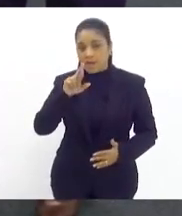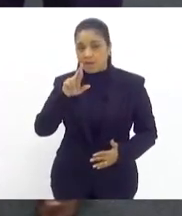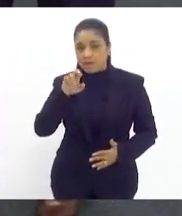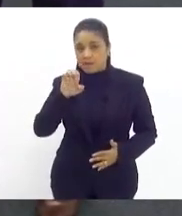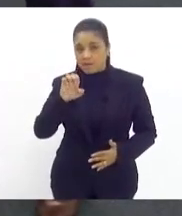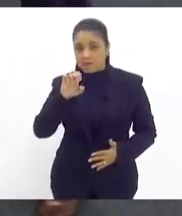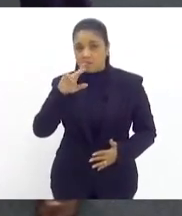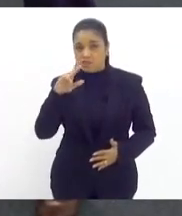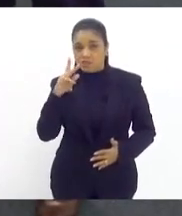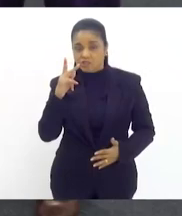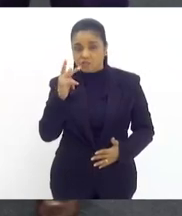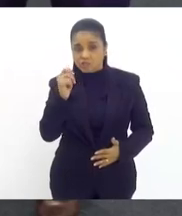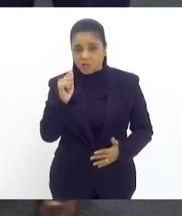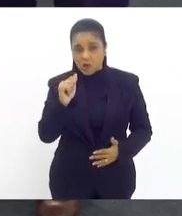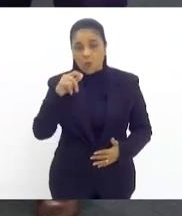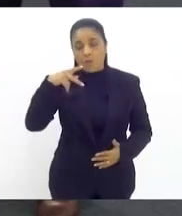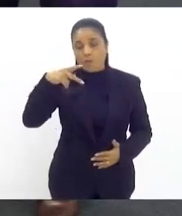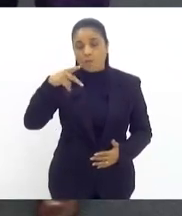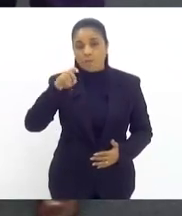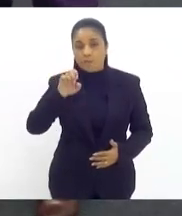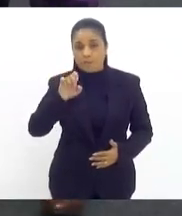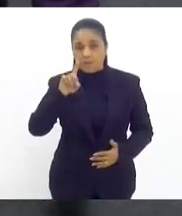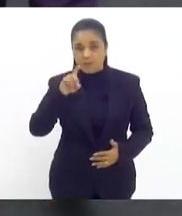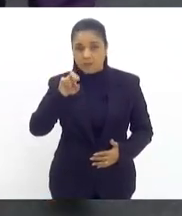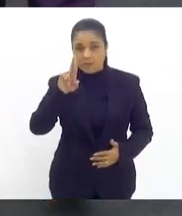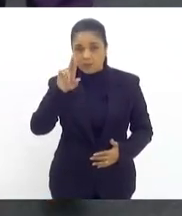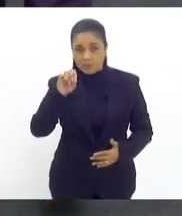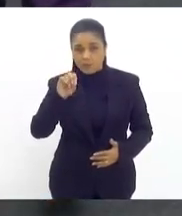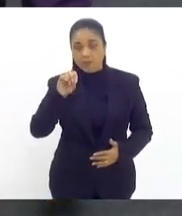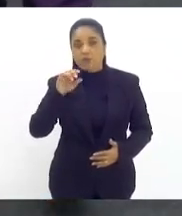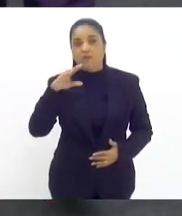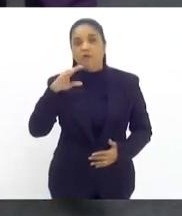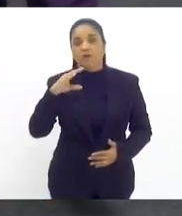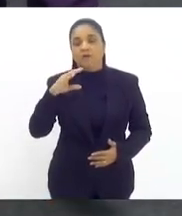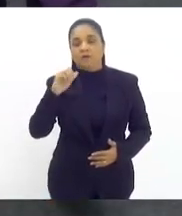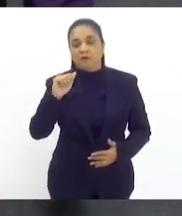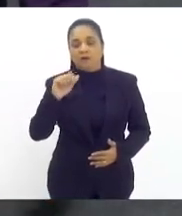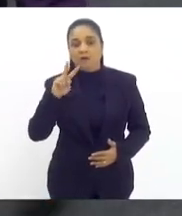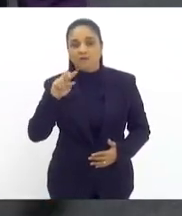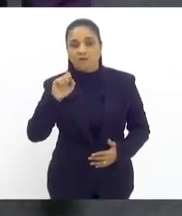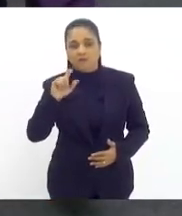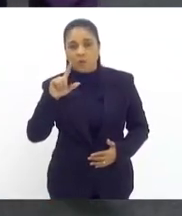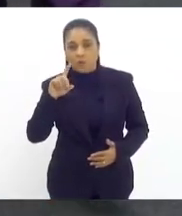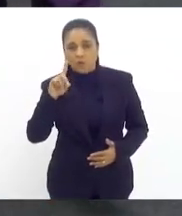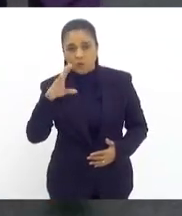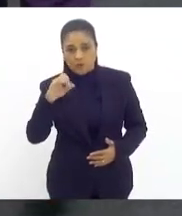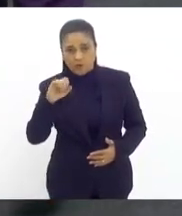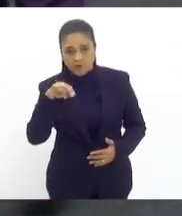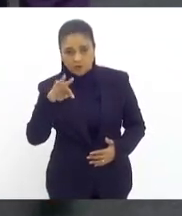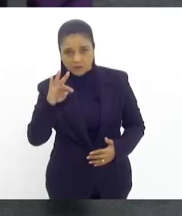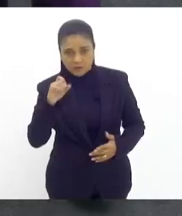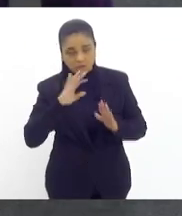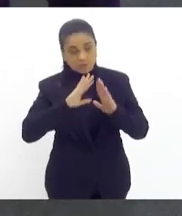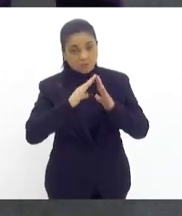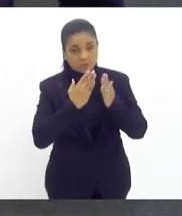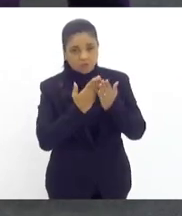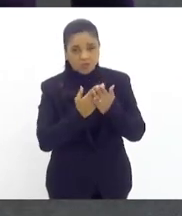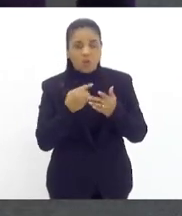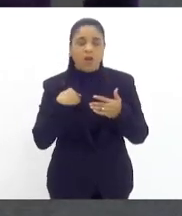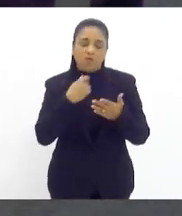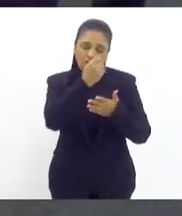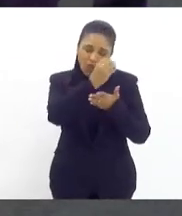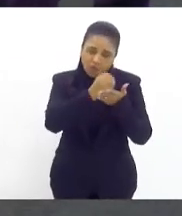então esse é mais um assunto que nós precisamos tratar com urgência eu fiz através da comissão da pessoa com deficiência um